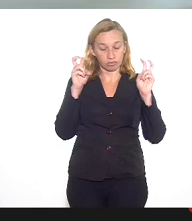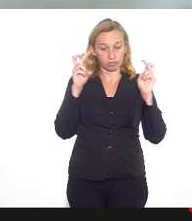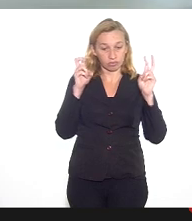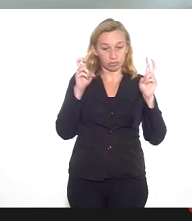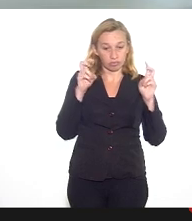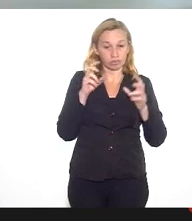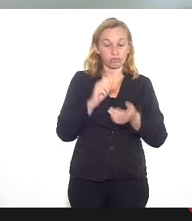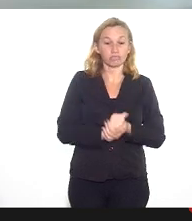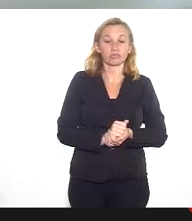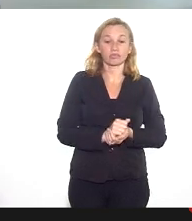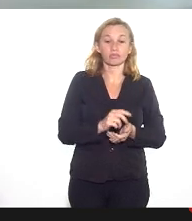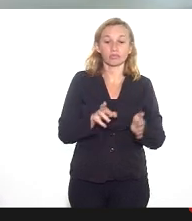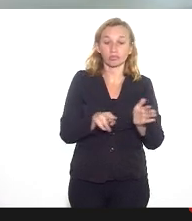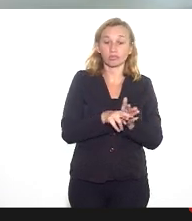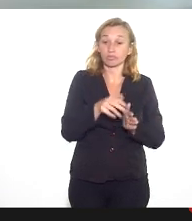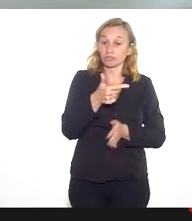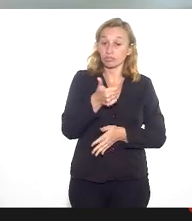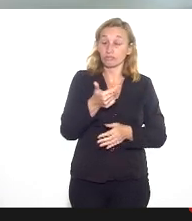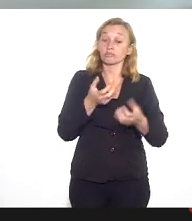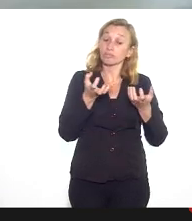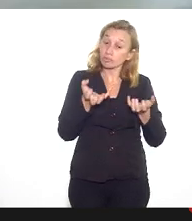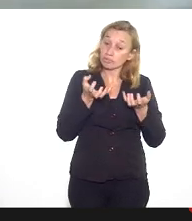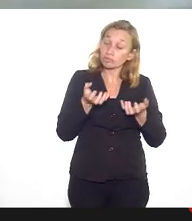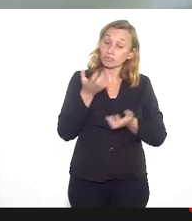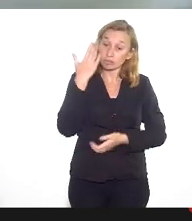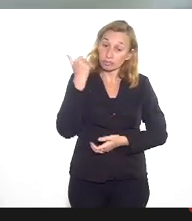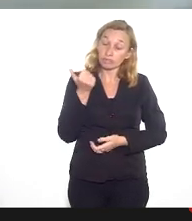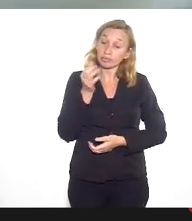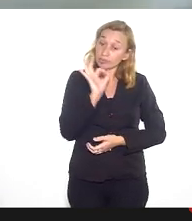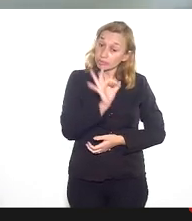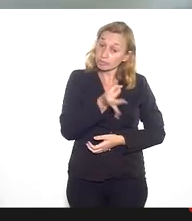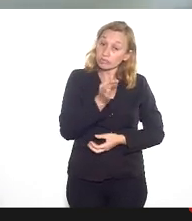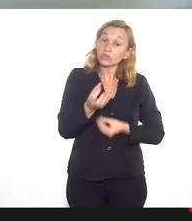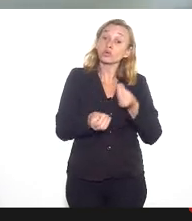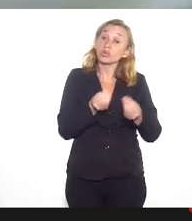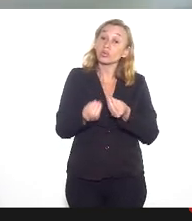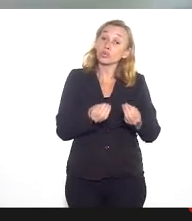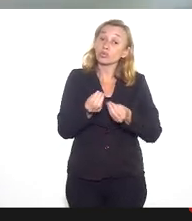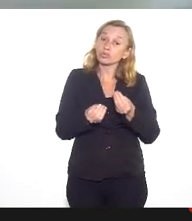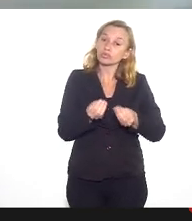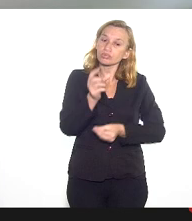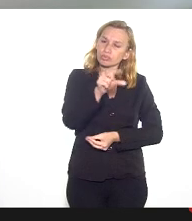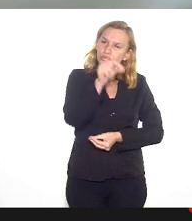2. Mas eu queria saber exatamente como é que é essa decisão.